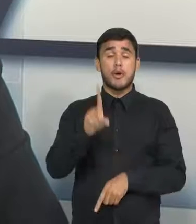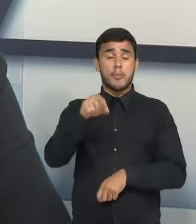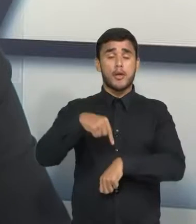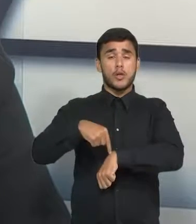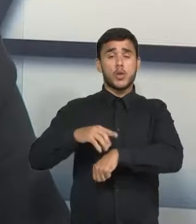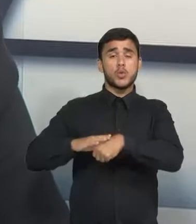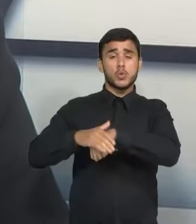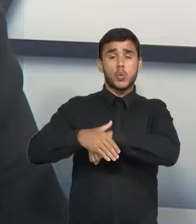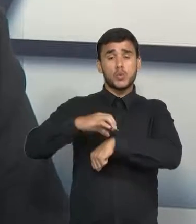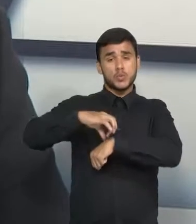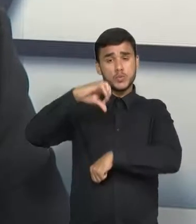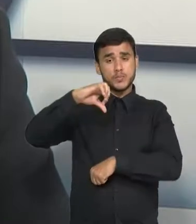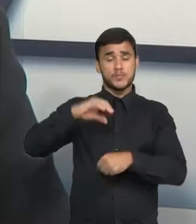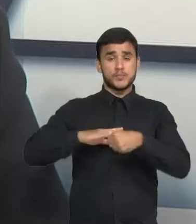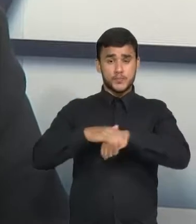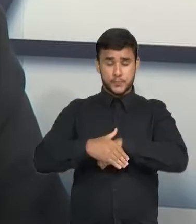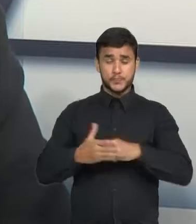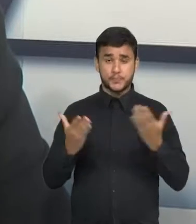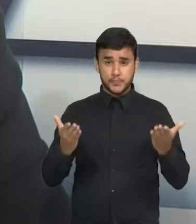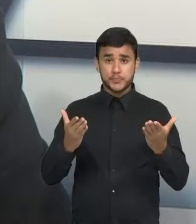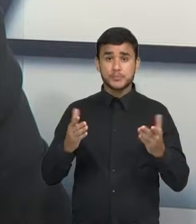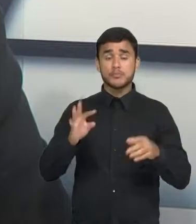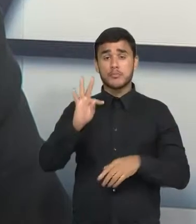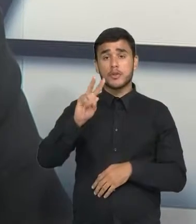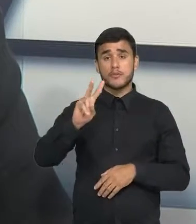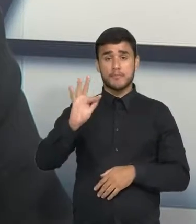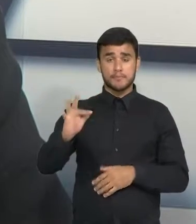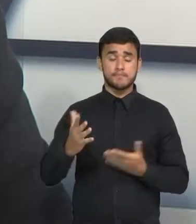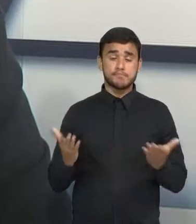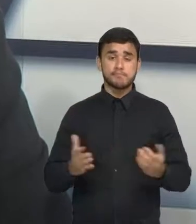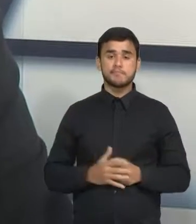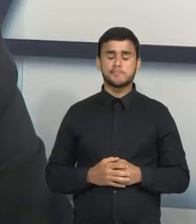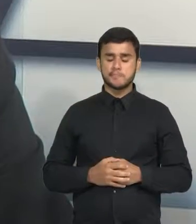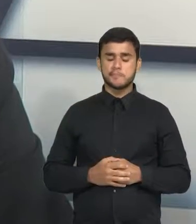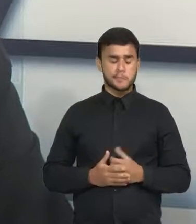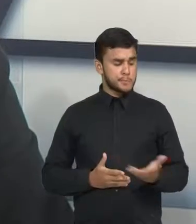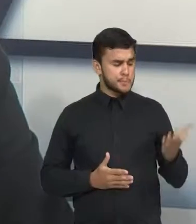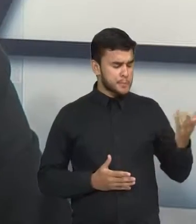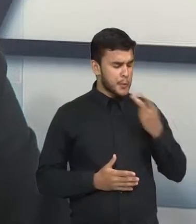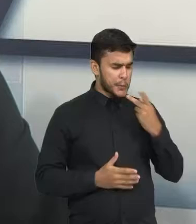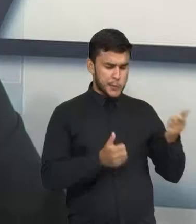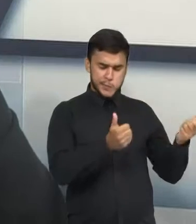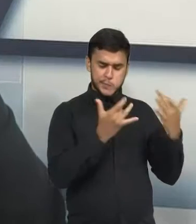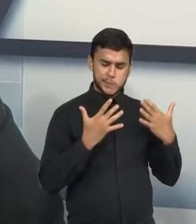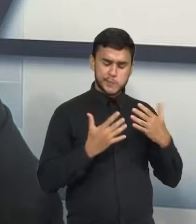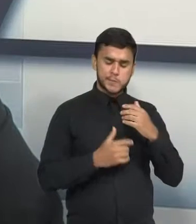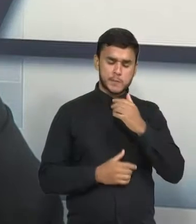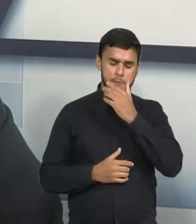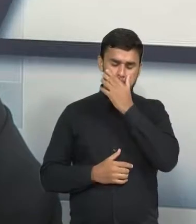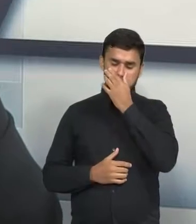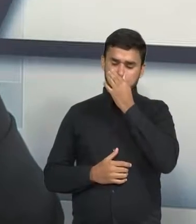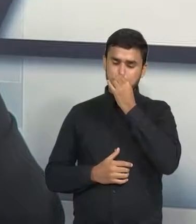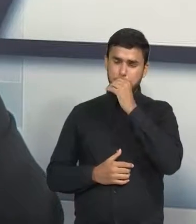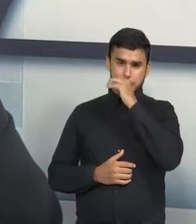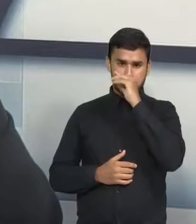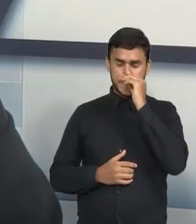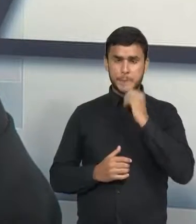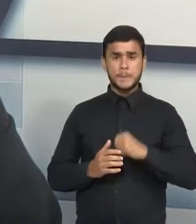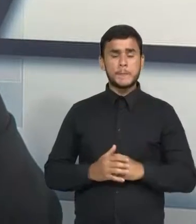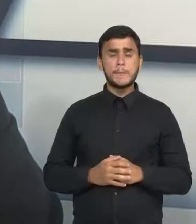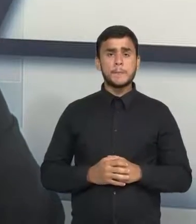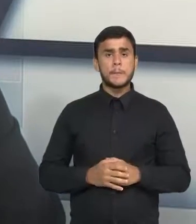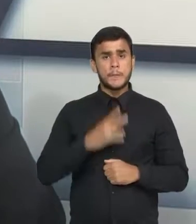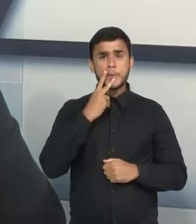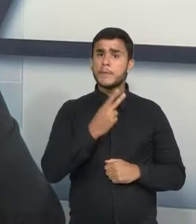falar sobre isso aqui, começar falando sobre isso, sobre a capacidade de síntese, né, que o ministro Raul Jungmann